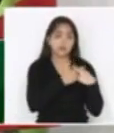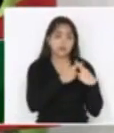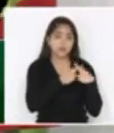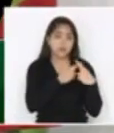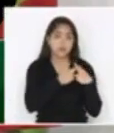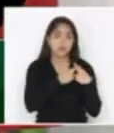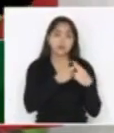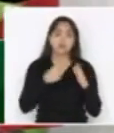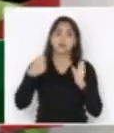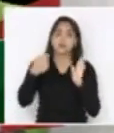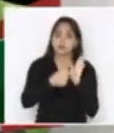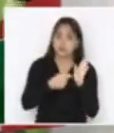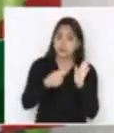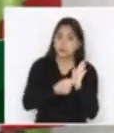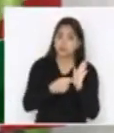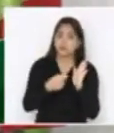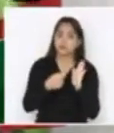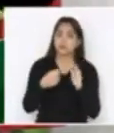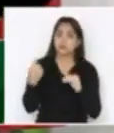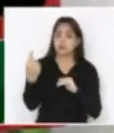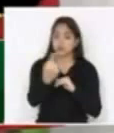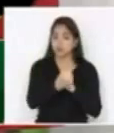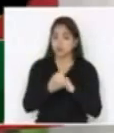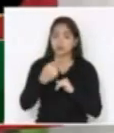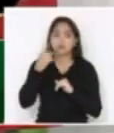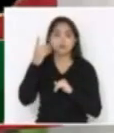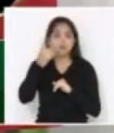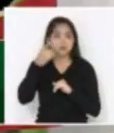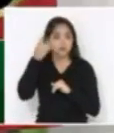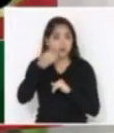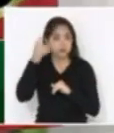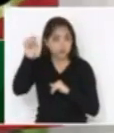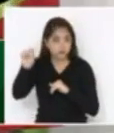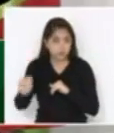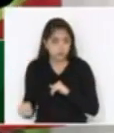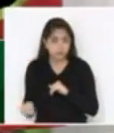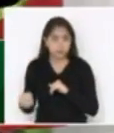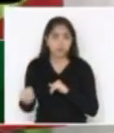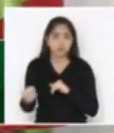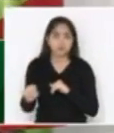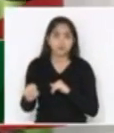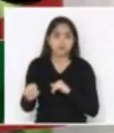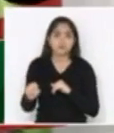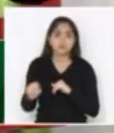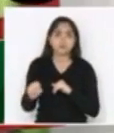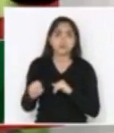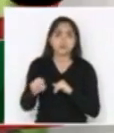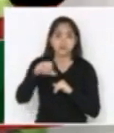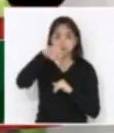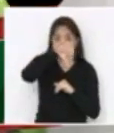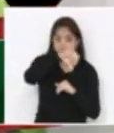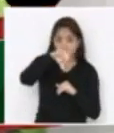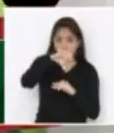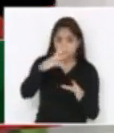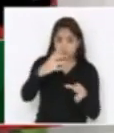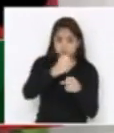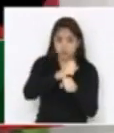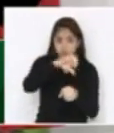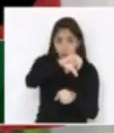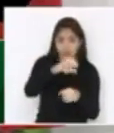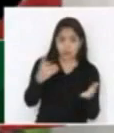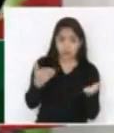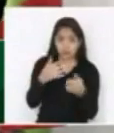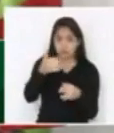luta. E nós, os parlamentares do Sul, né, que somos em 9 parlamentares, agora somos em